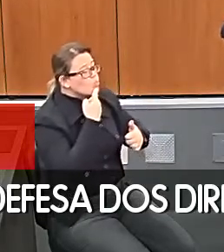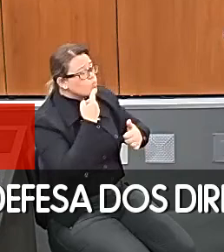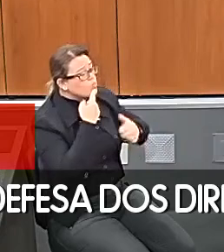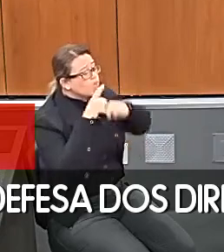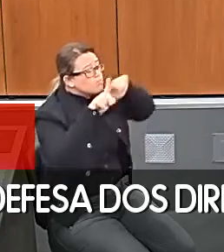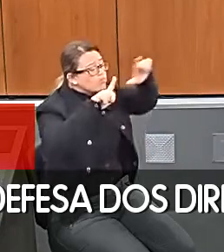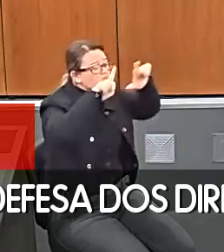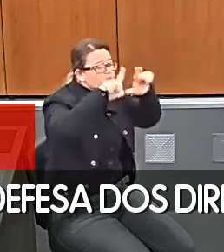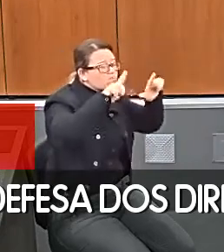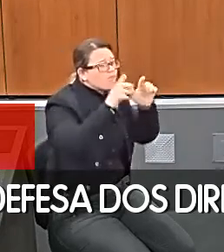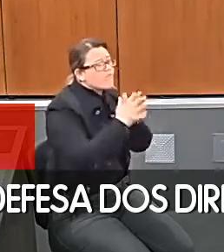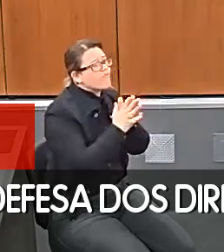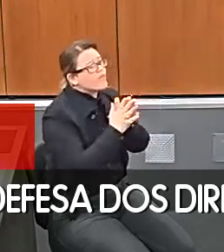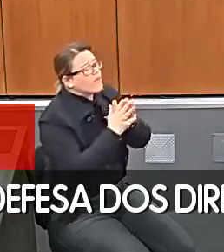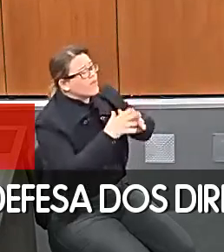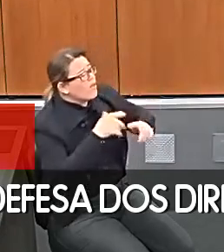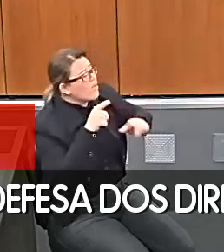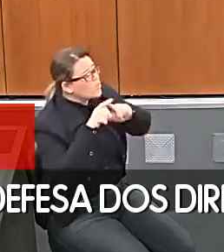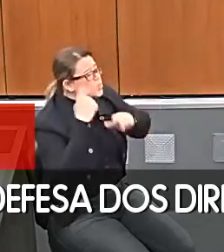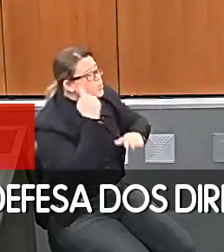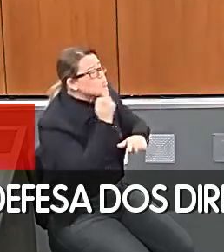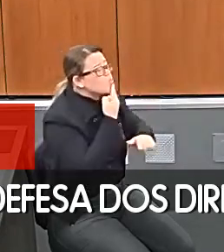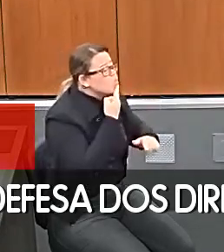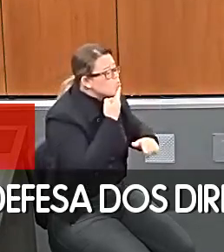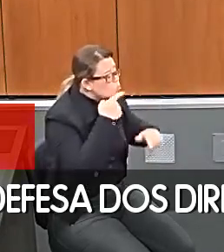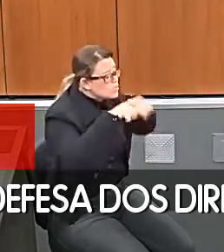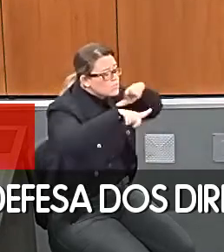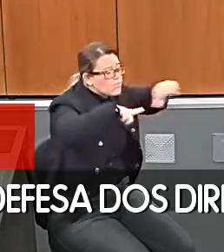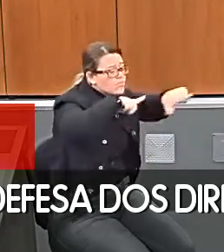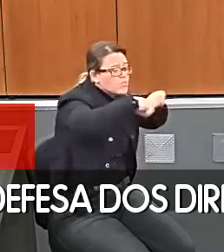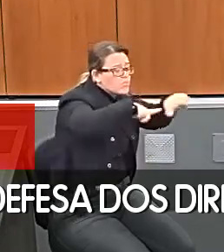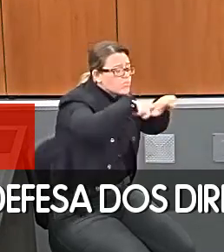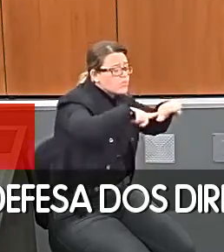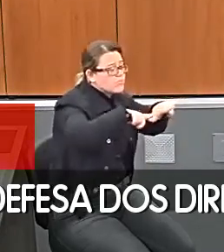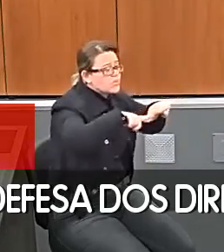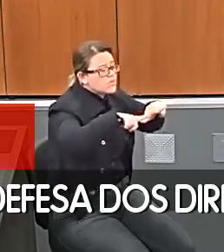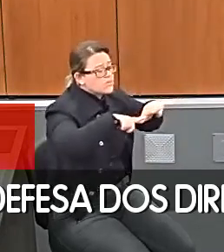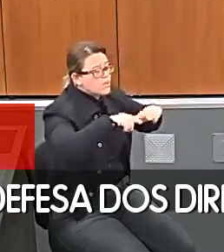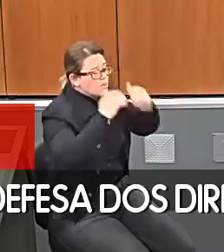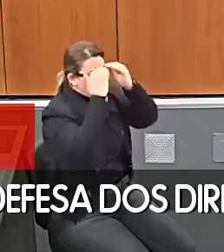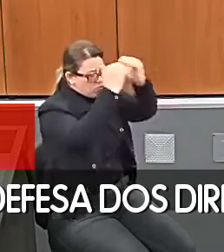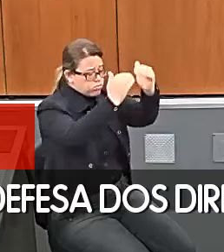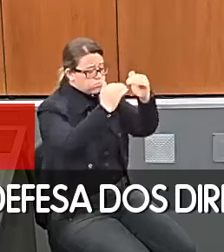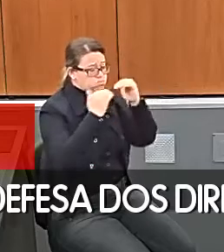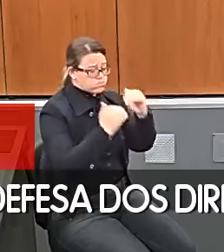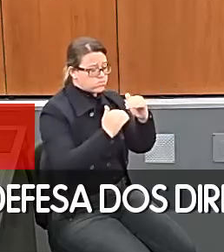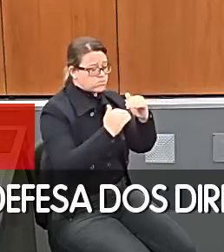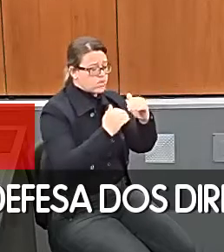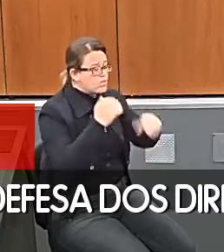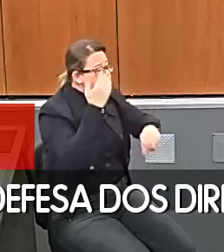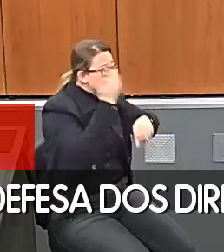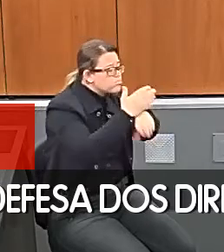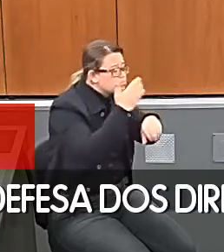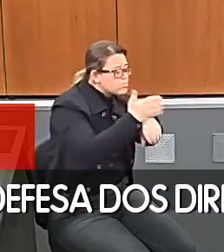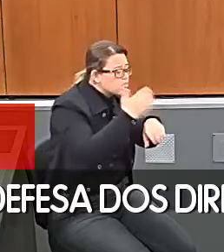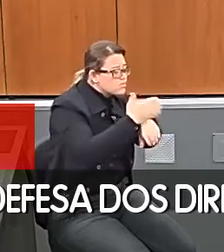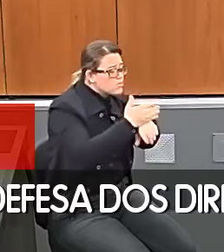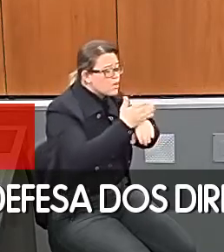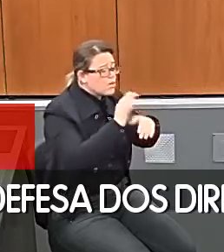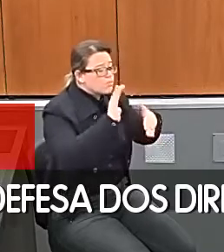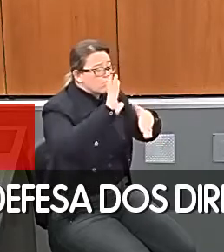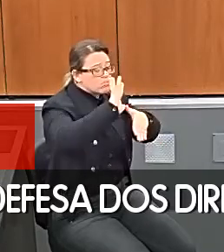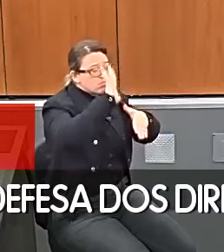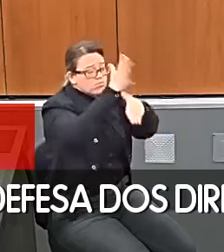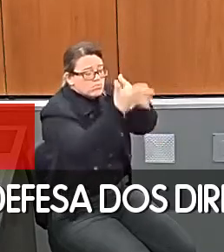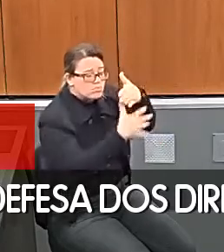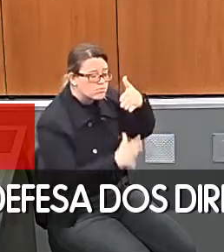vencendo, porque somente com estudo, com capacitação e com respeito à língua brasileira de sinais é possível vencer. E